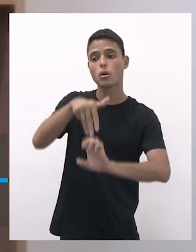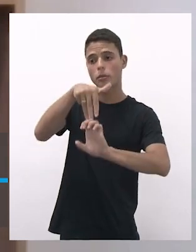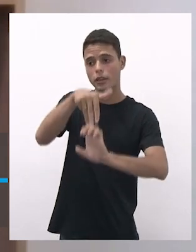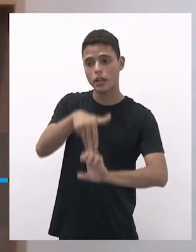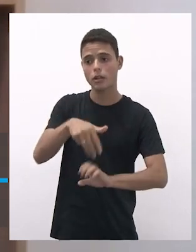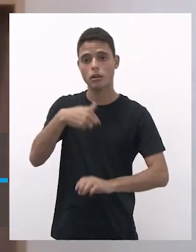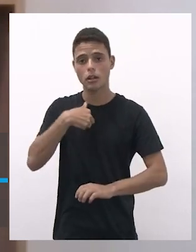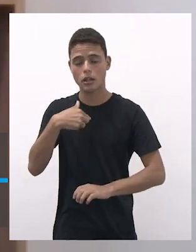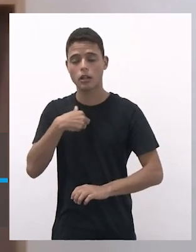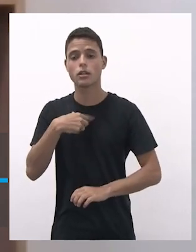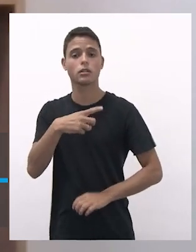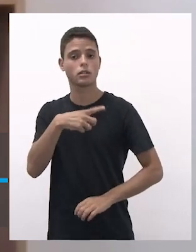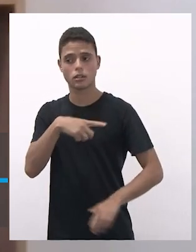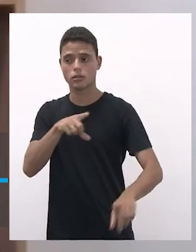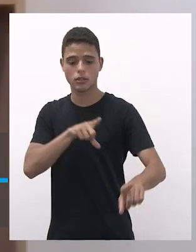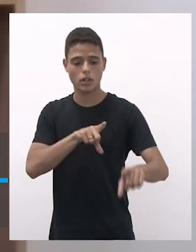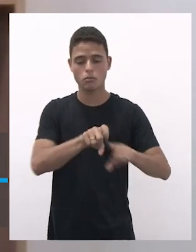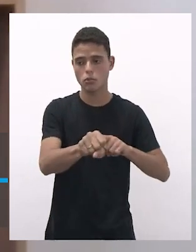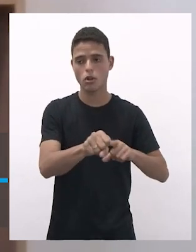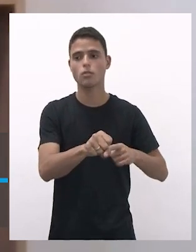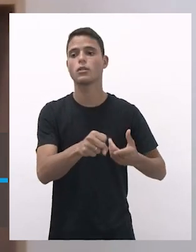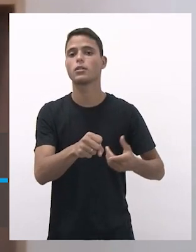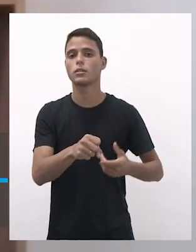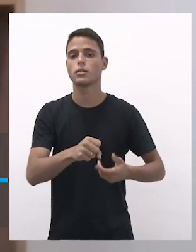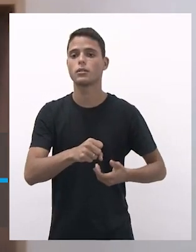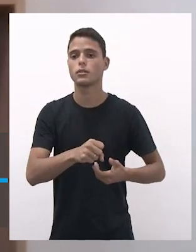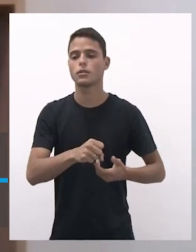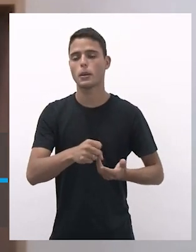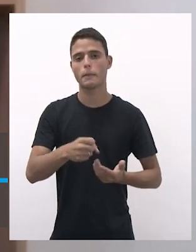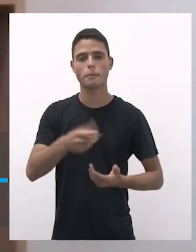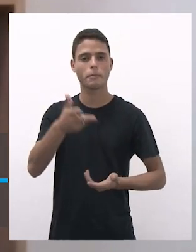era bolsista CAPES. Então, uma enorme